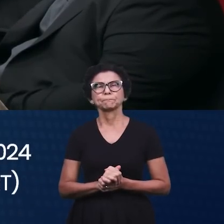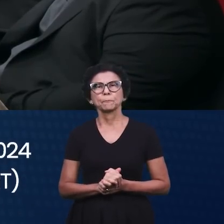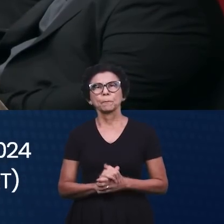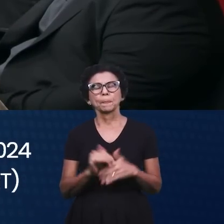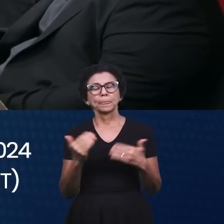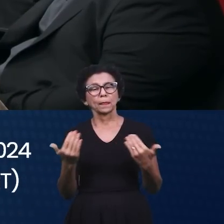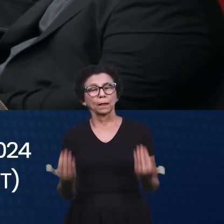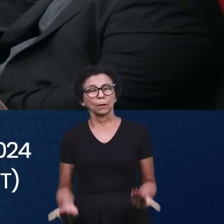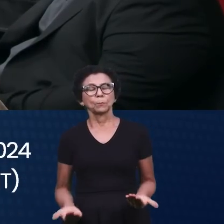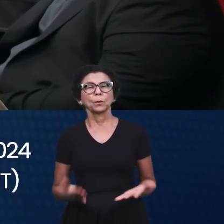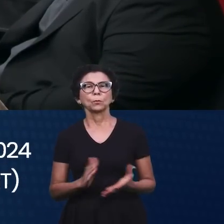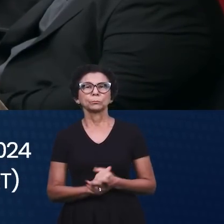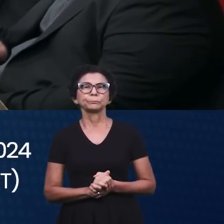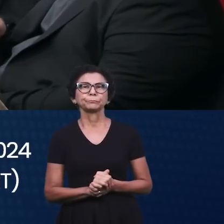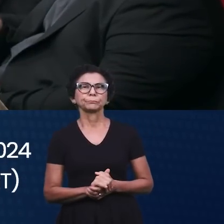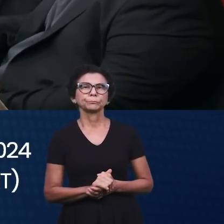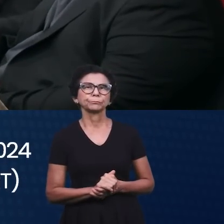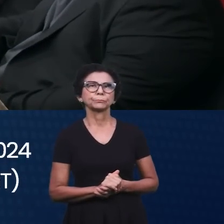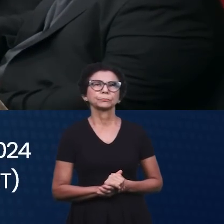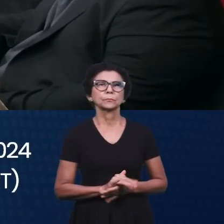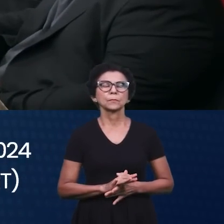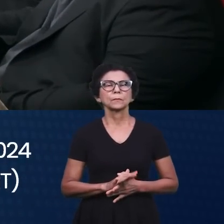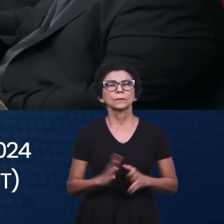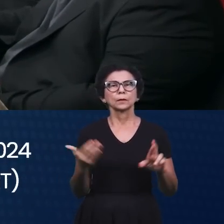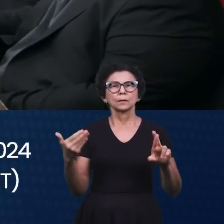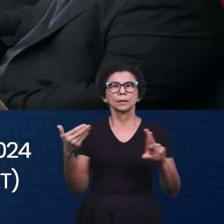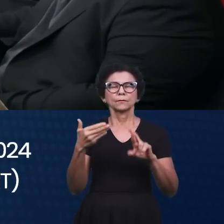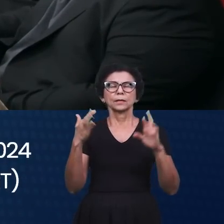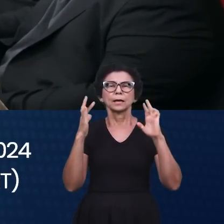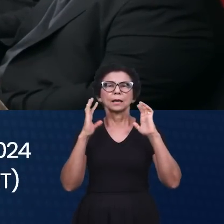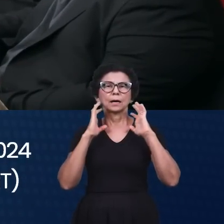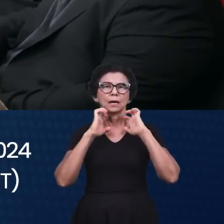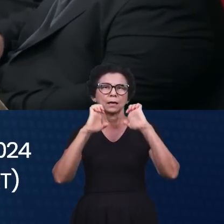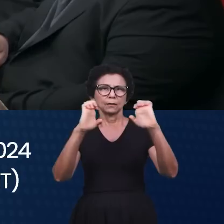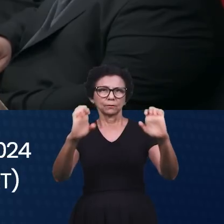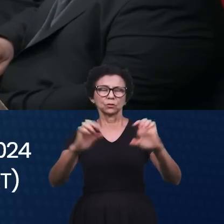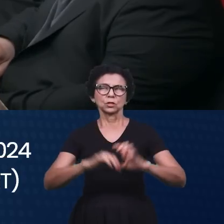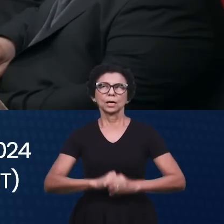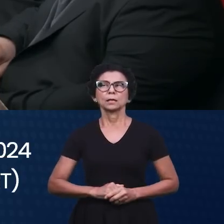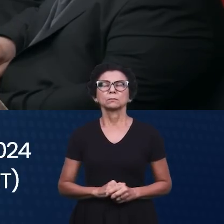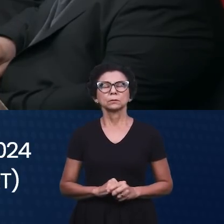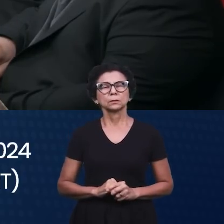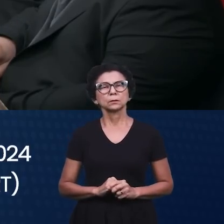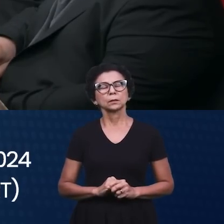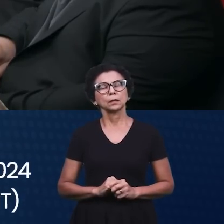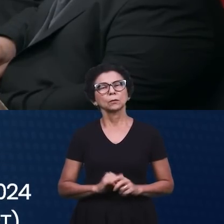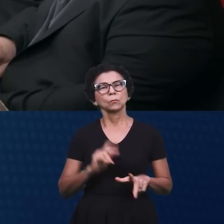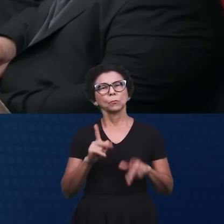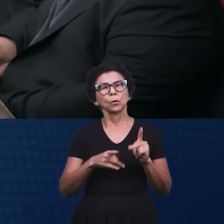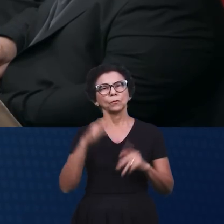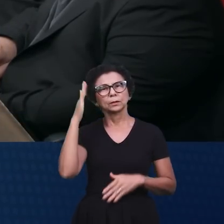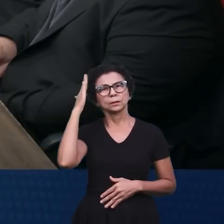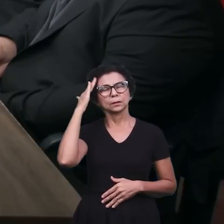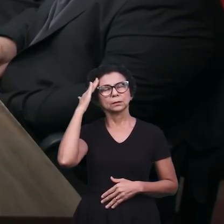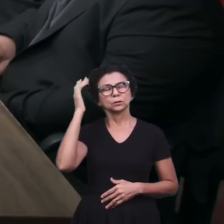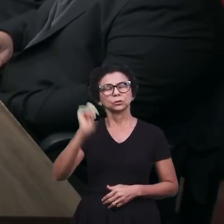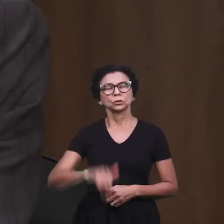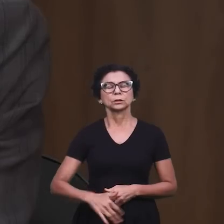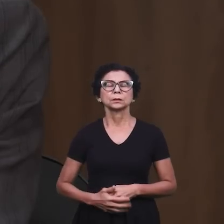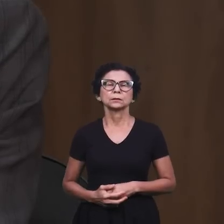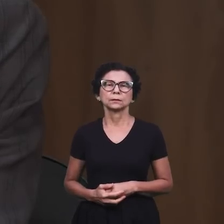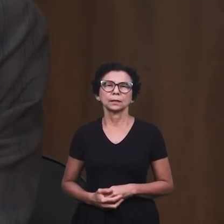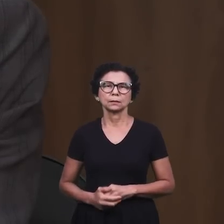No meio evangélico há um entendimento geral sobre as questões de Israel e igreja, né? Tem aquele chamado